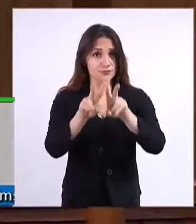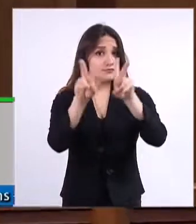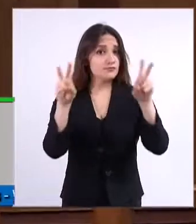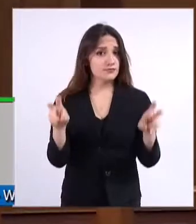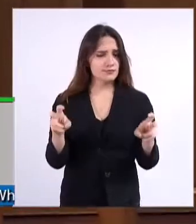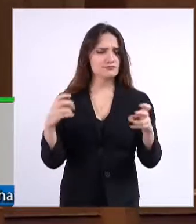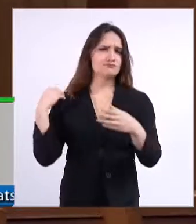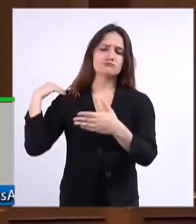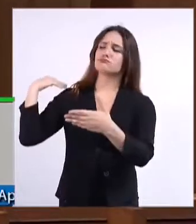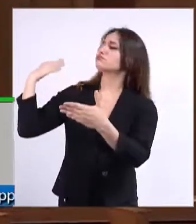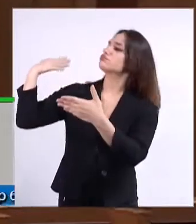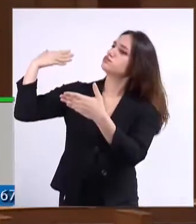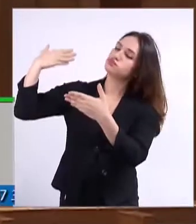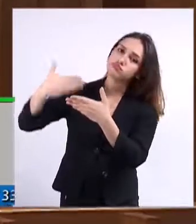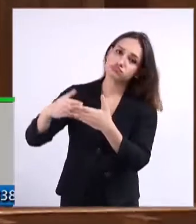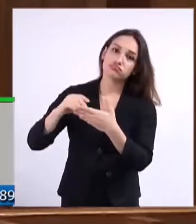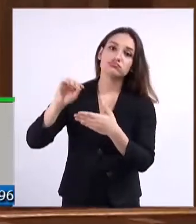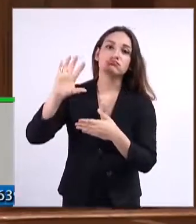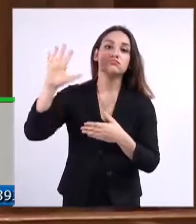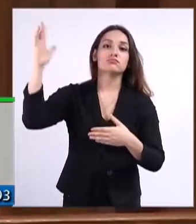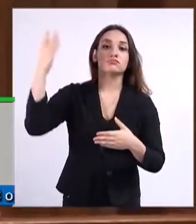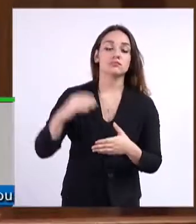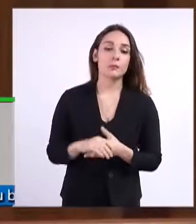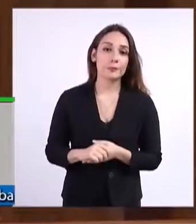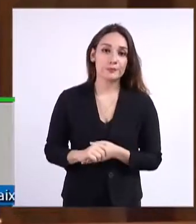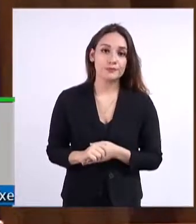os últimos acontecimentos